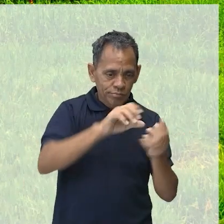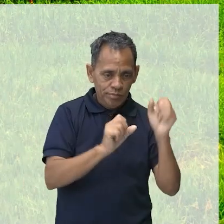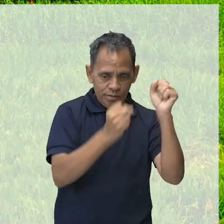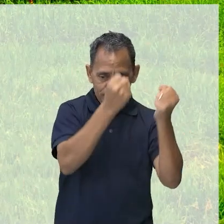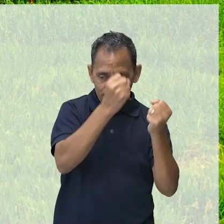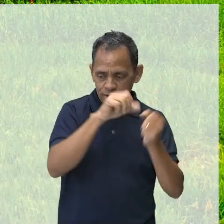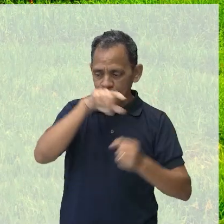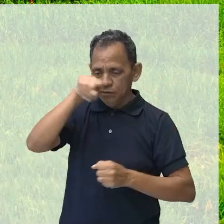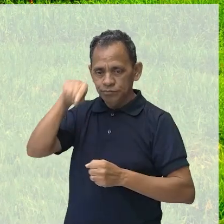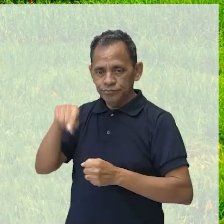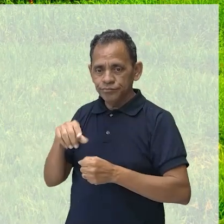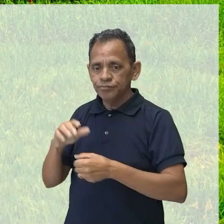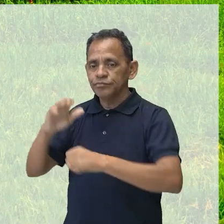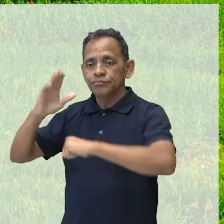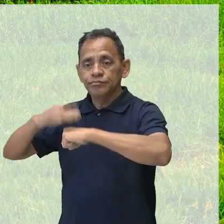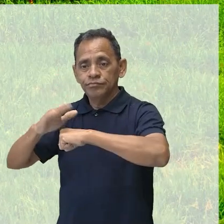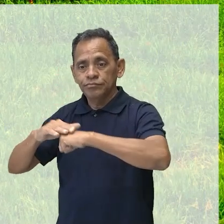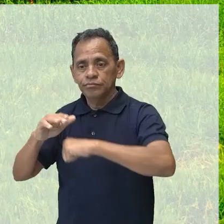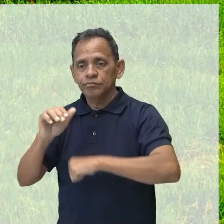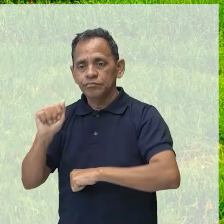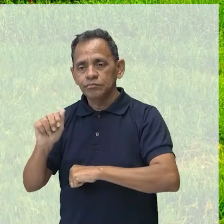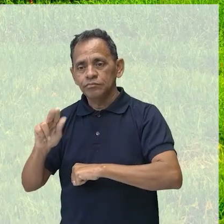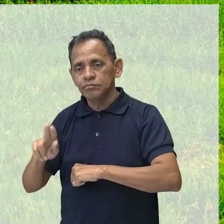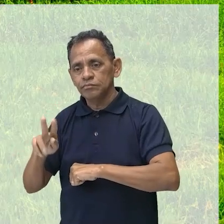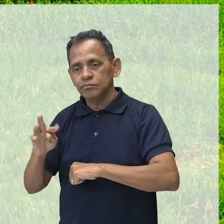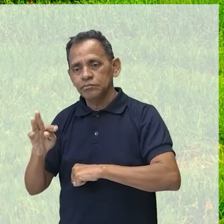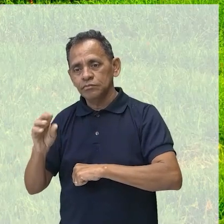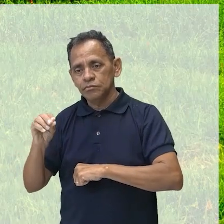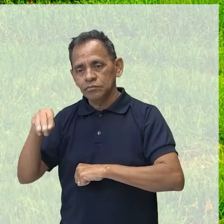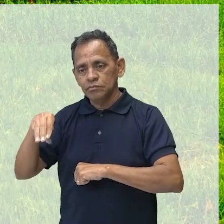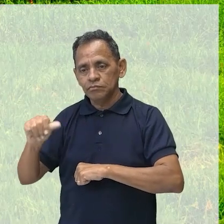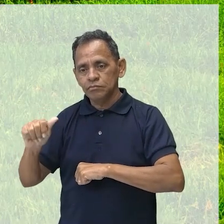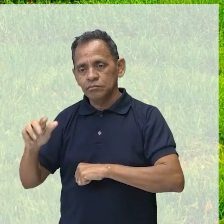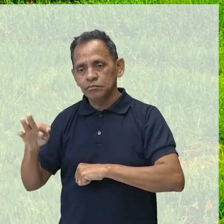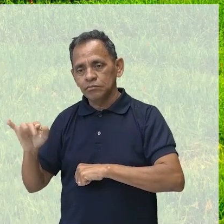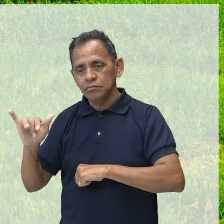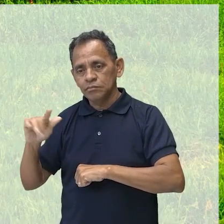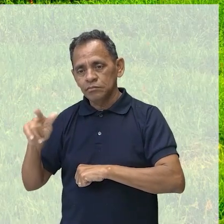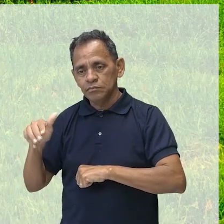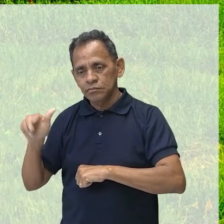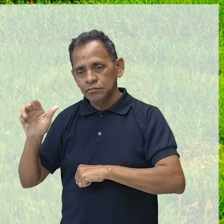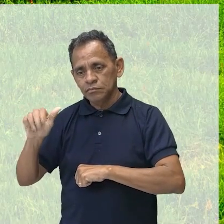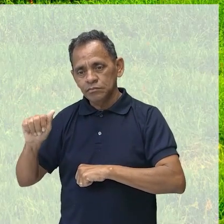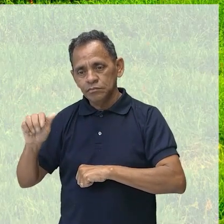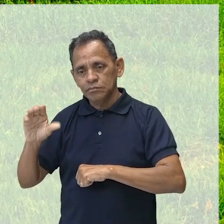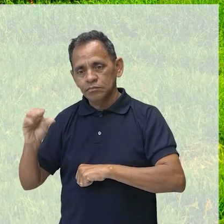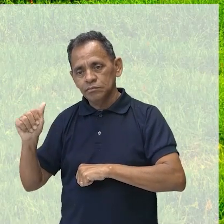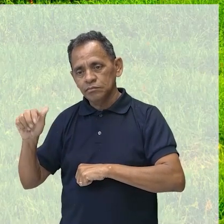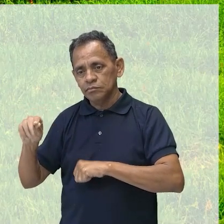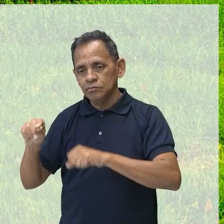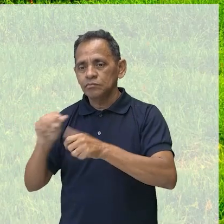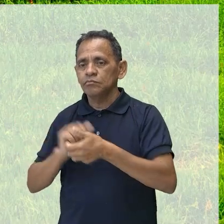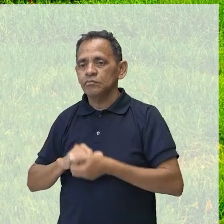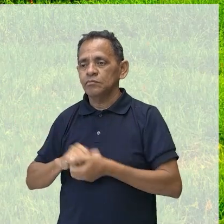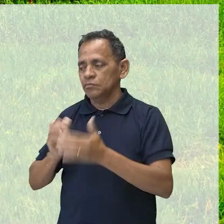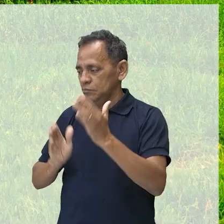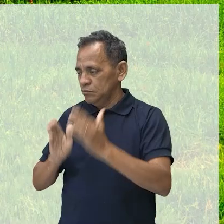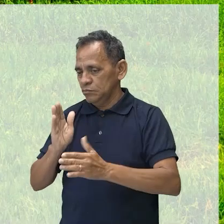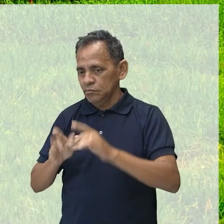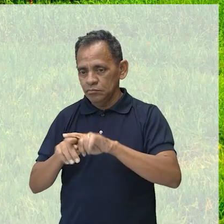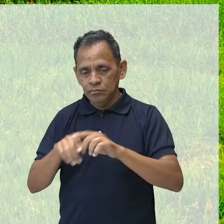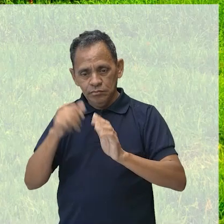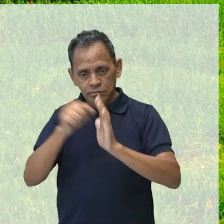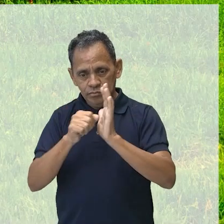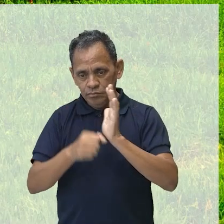a automatização e também para a utilização de robôs, a robótica no século XX, século XXI.